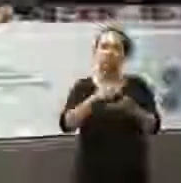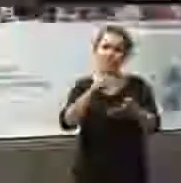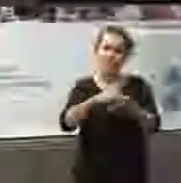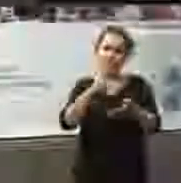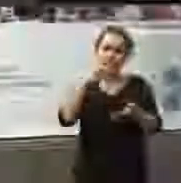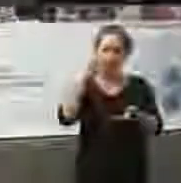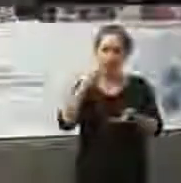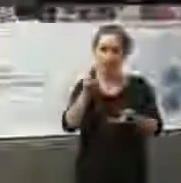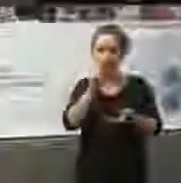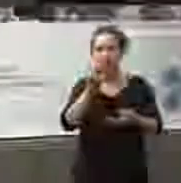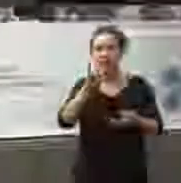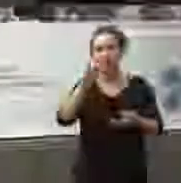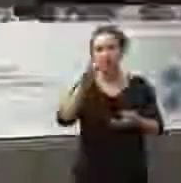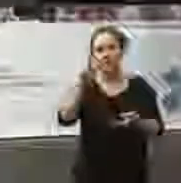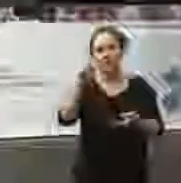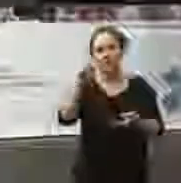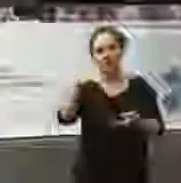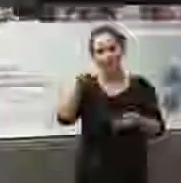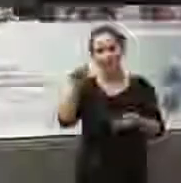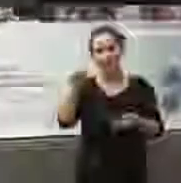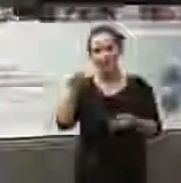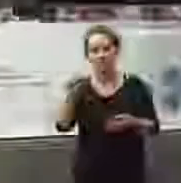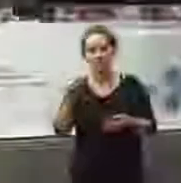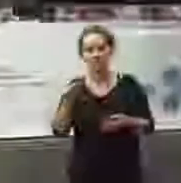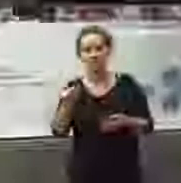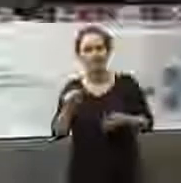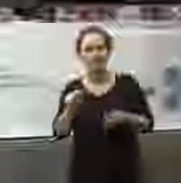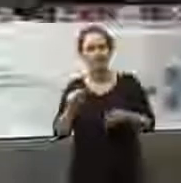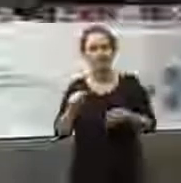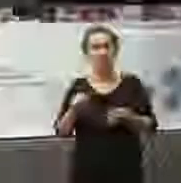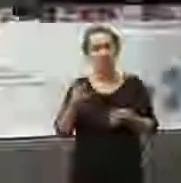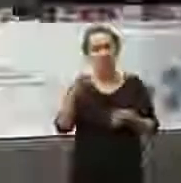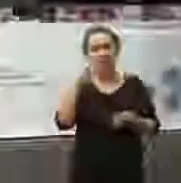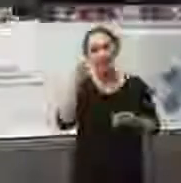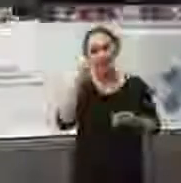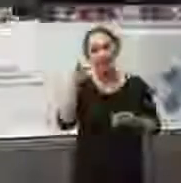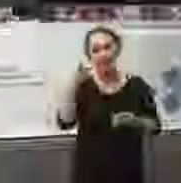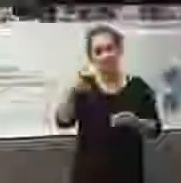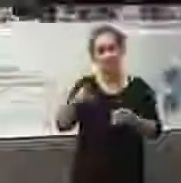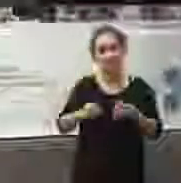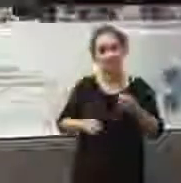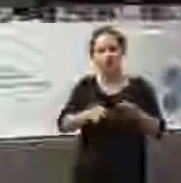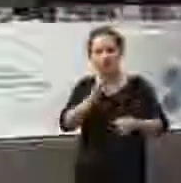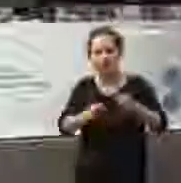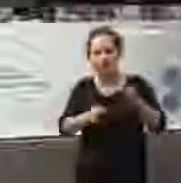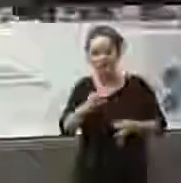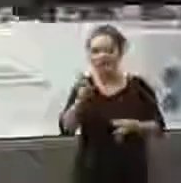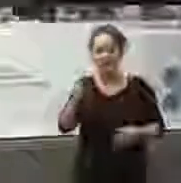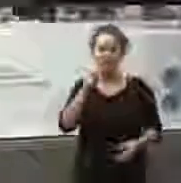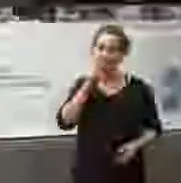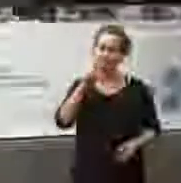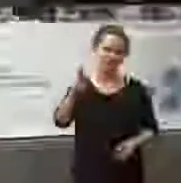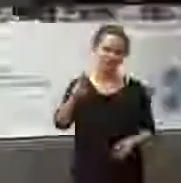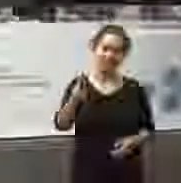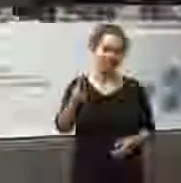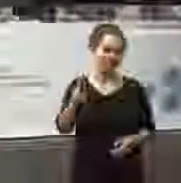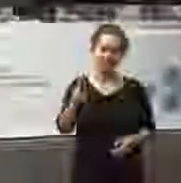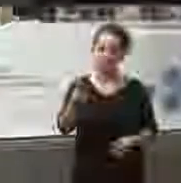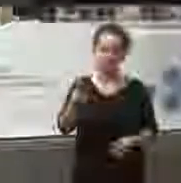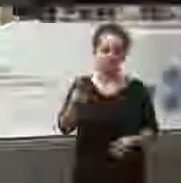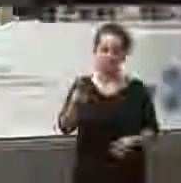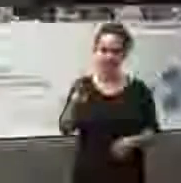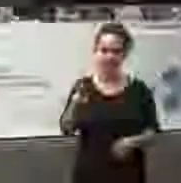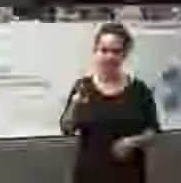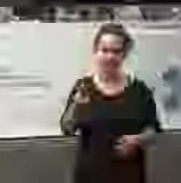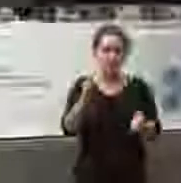falou o desembargador gebran repetiu judicialização não é resposta né pra